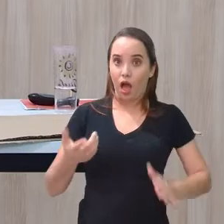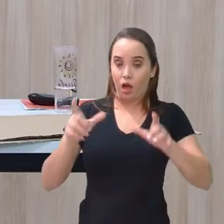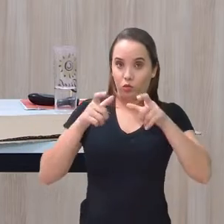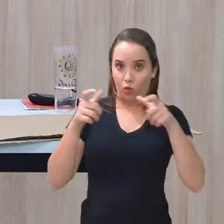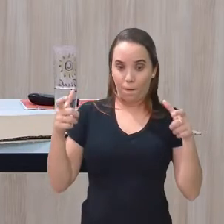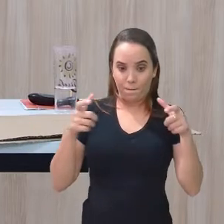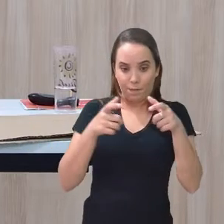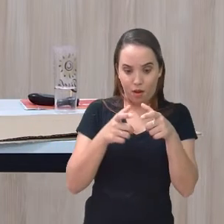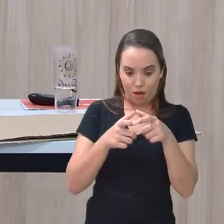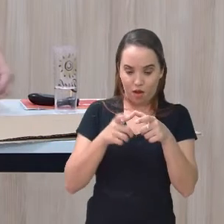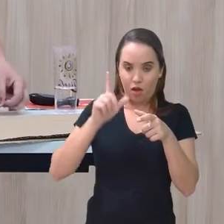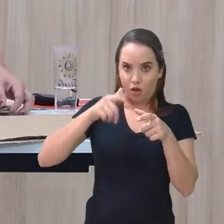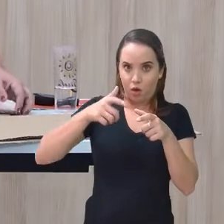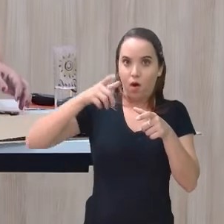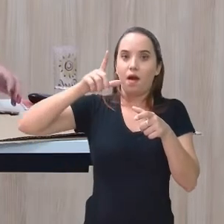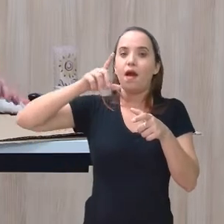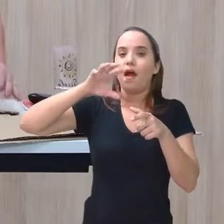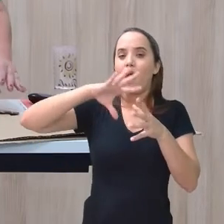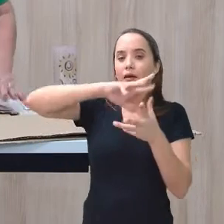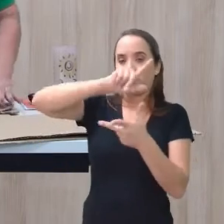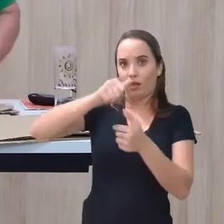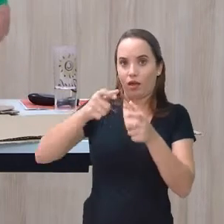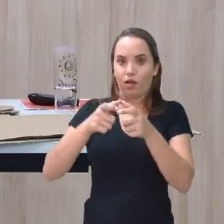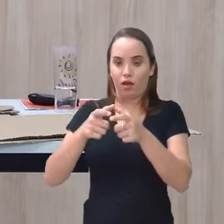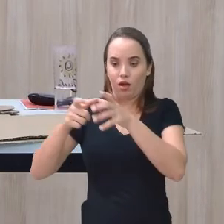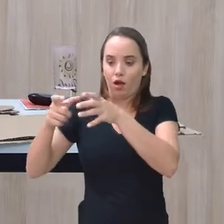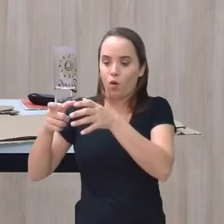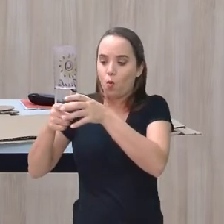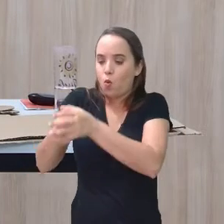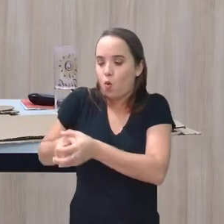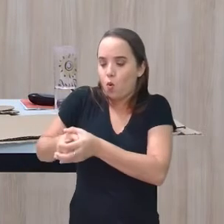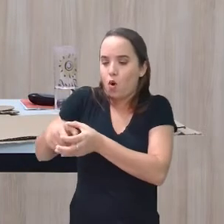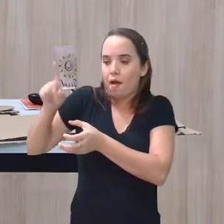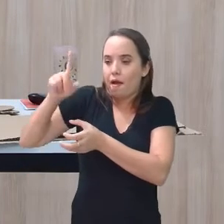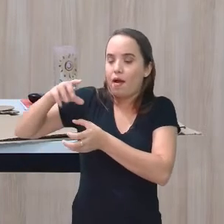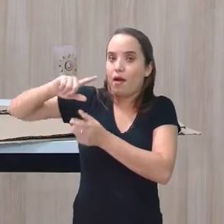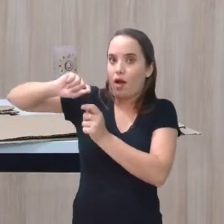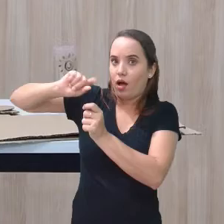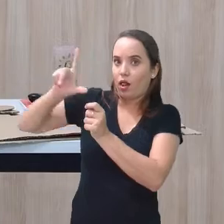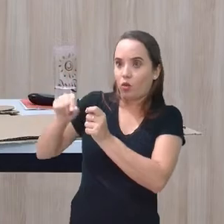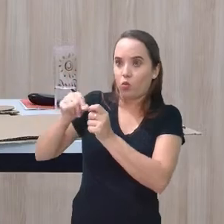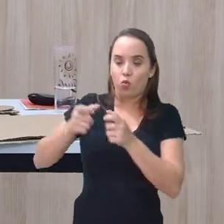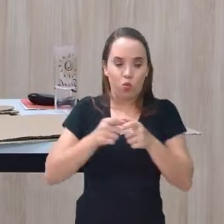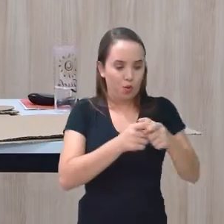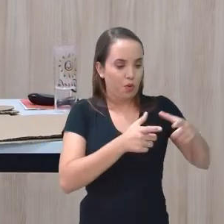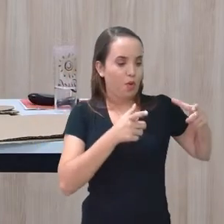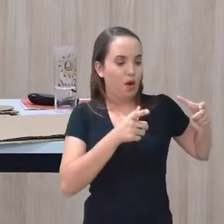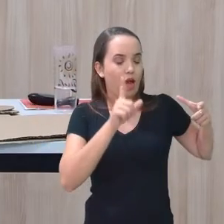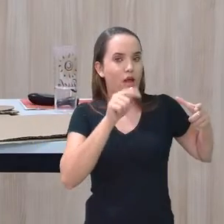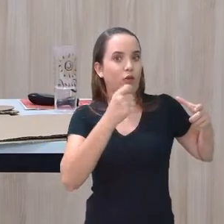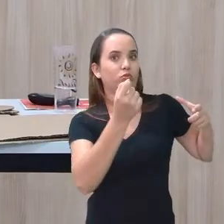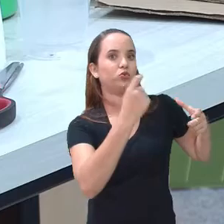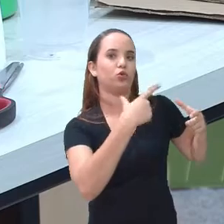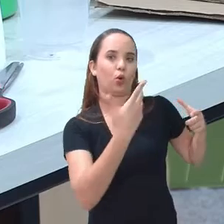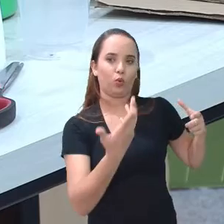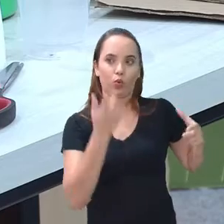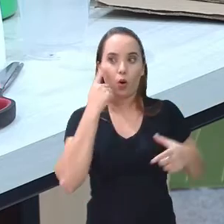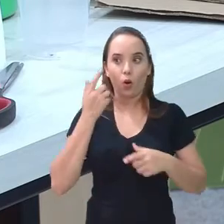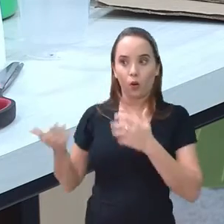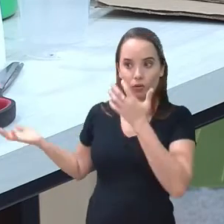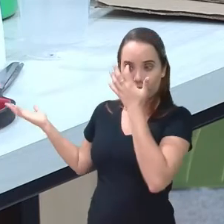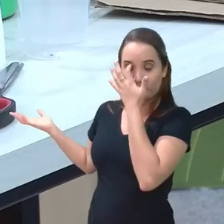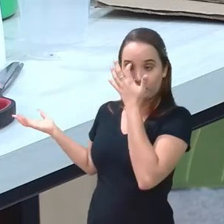terra, né, e da lua. Deixa eu mostrar. Então, esse aqui, eu coloquei o nome